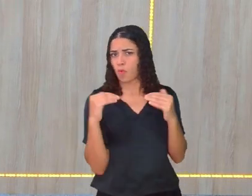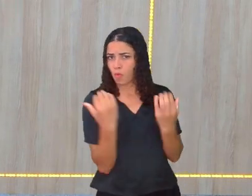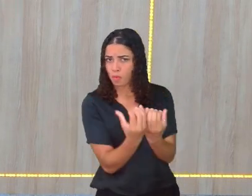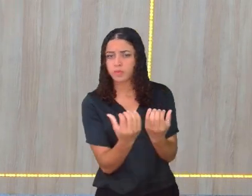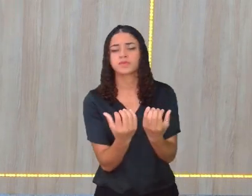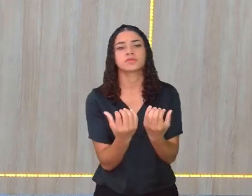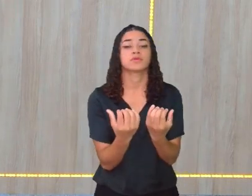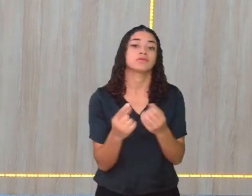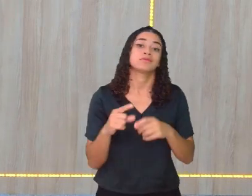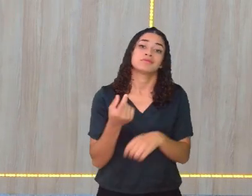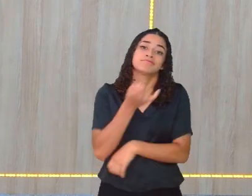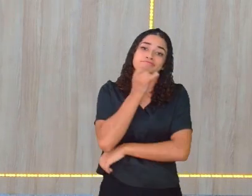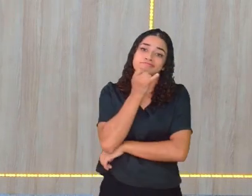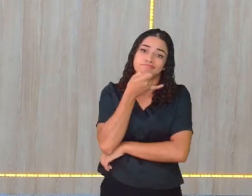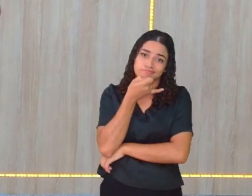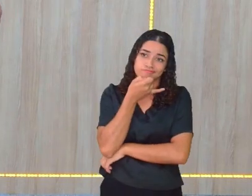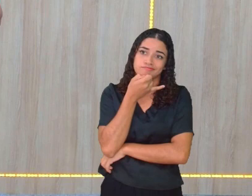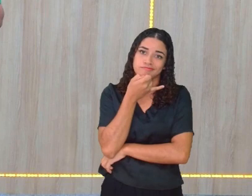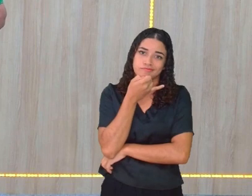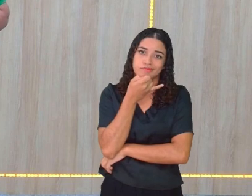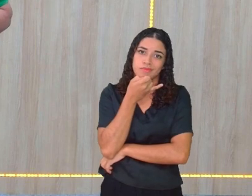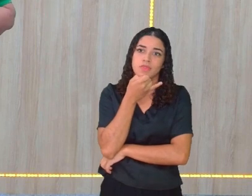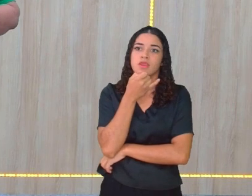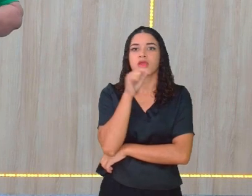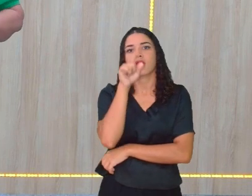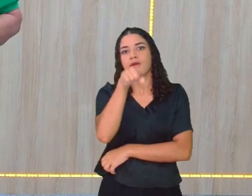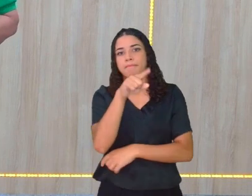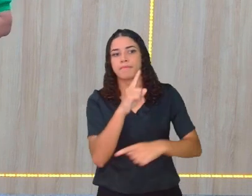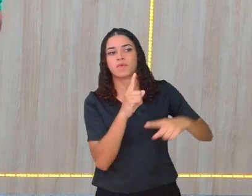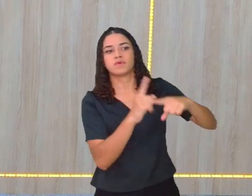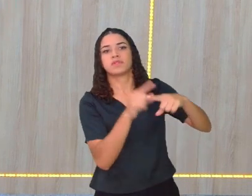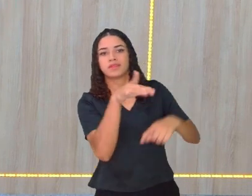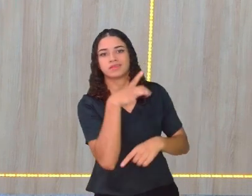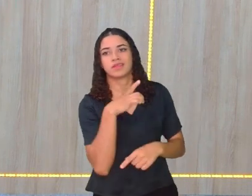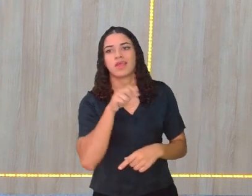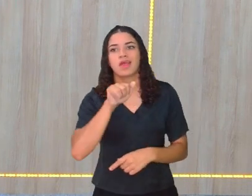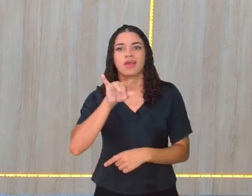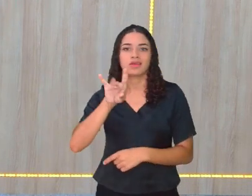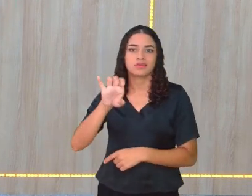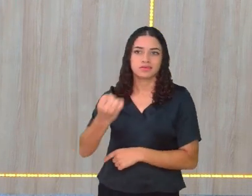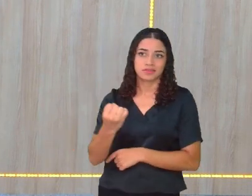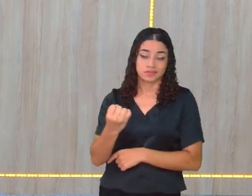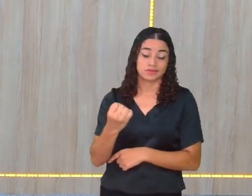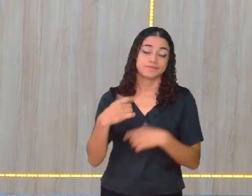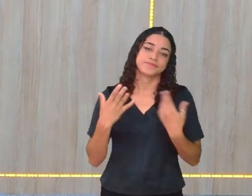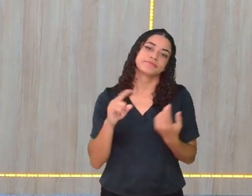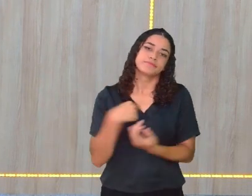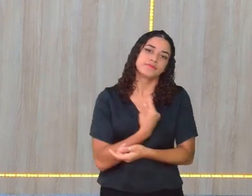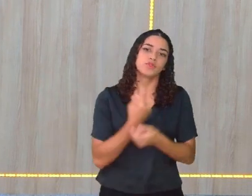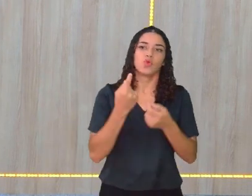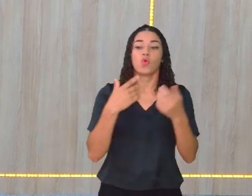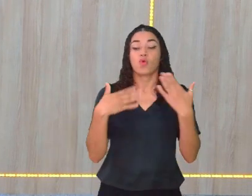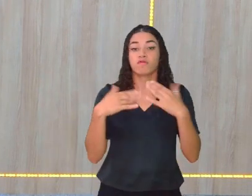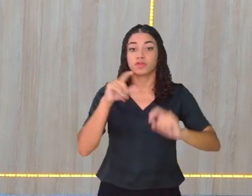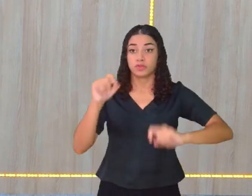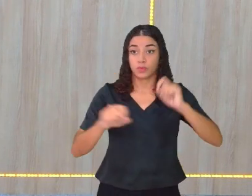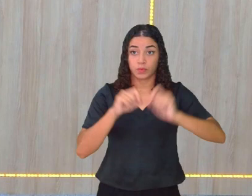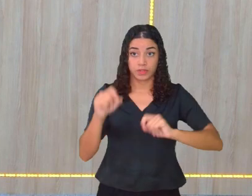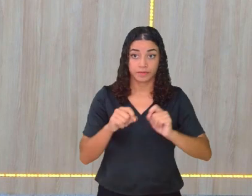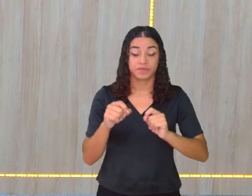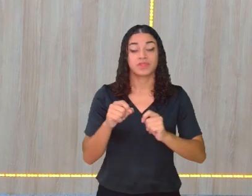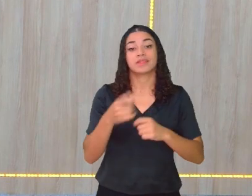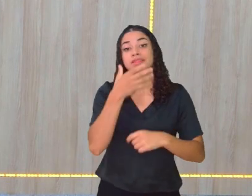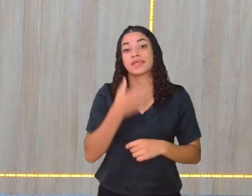que, infelizmente, testou positivo. E para a gente conversar aí a respeito do dezembro laranja e o dezembro